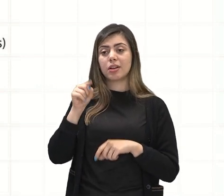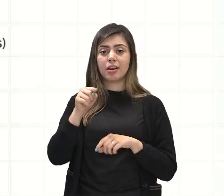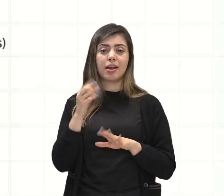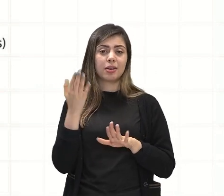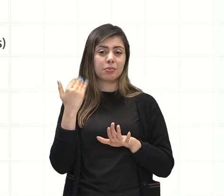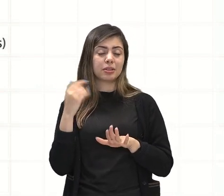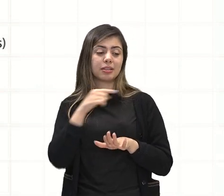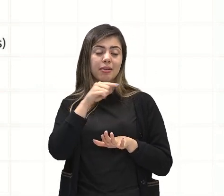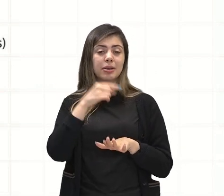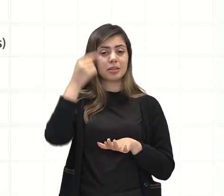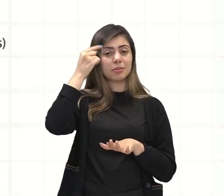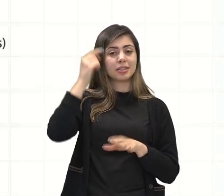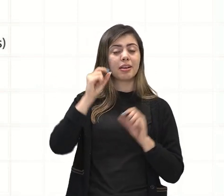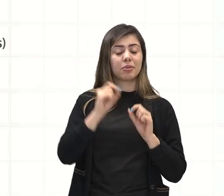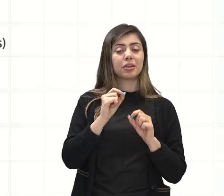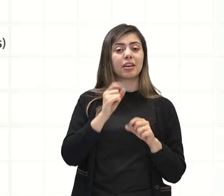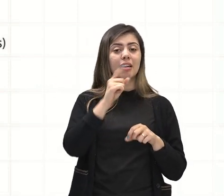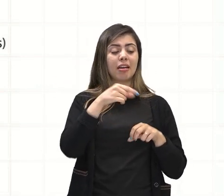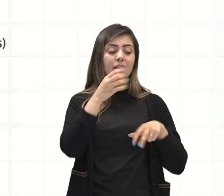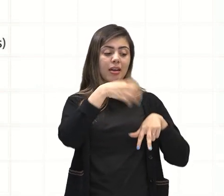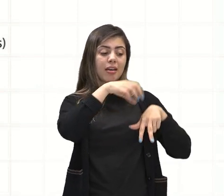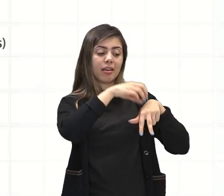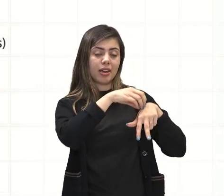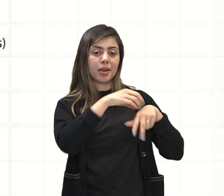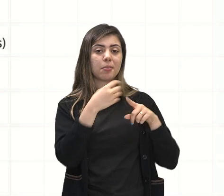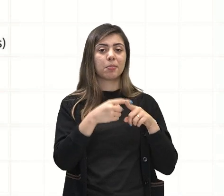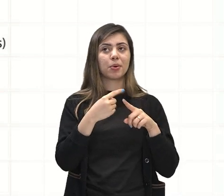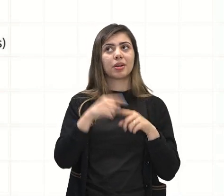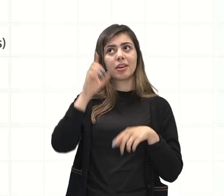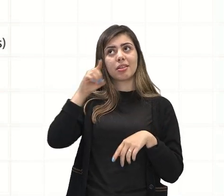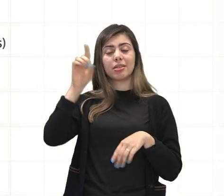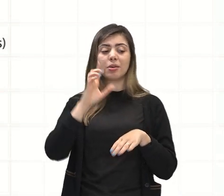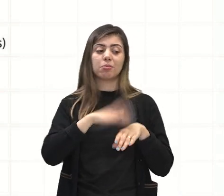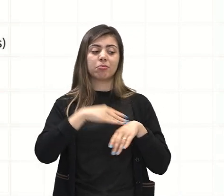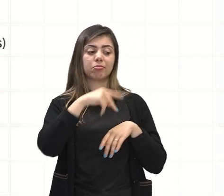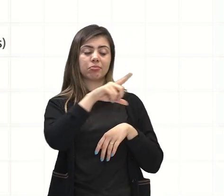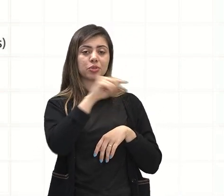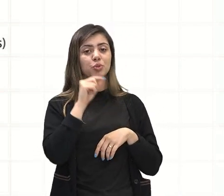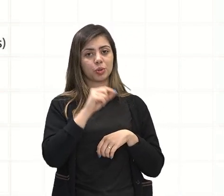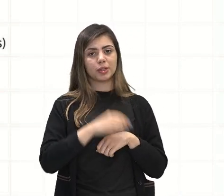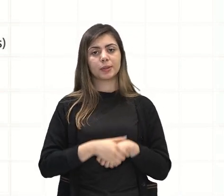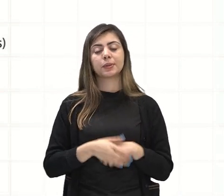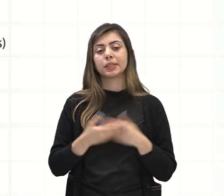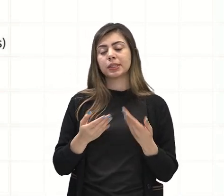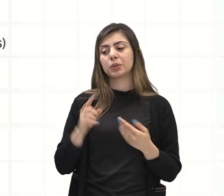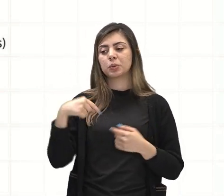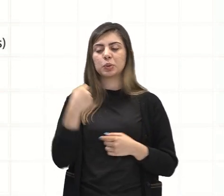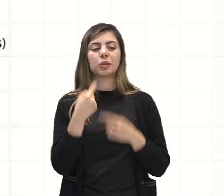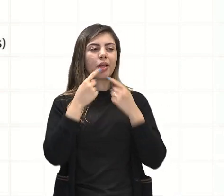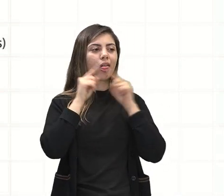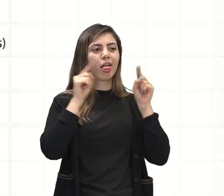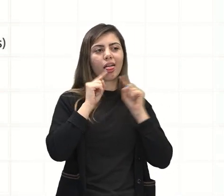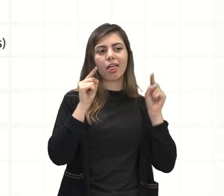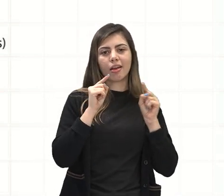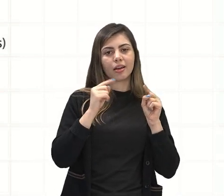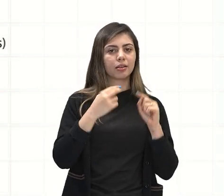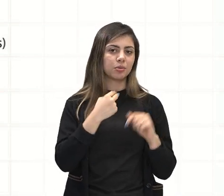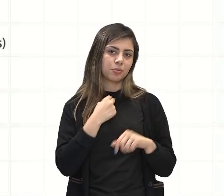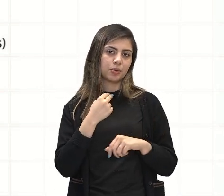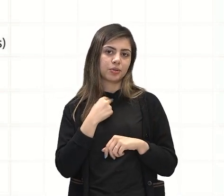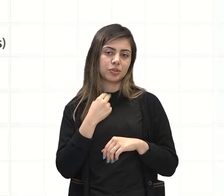que príncipes nascem príncipes porque Deus assim os escolheu. E por conta disso não poderiam ser